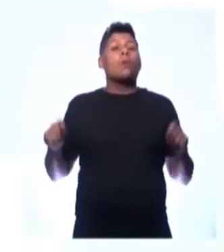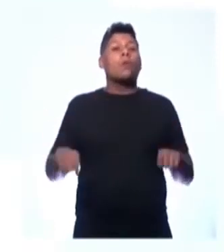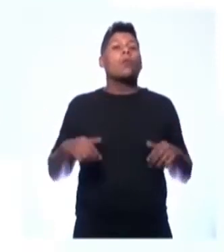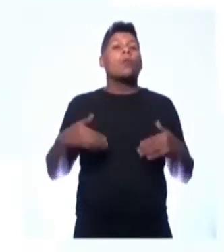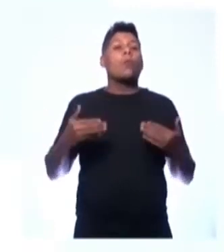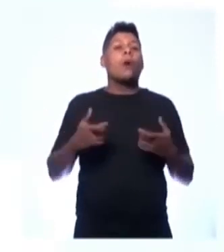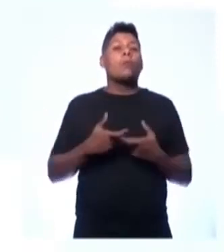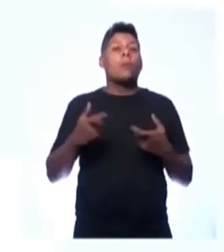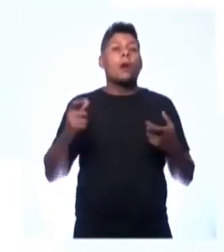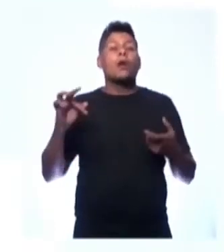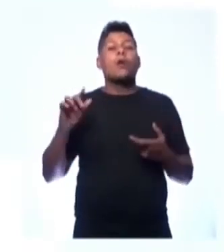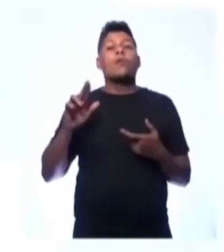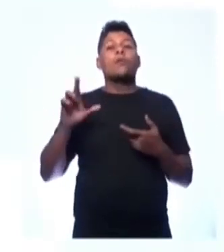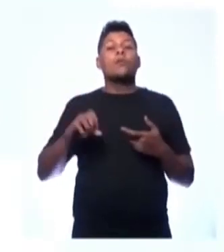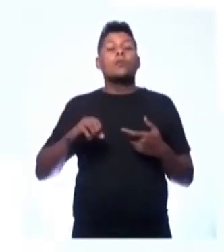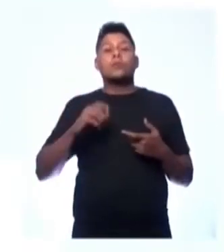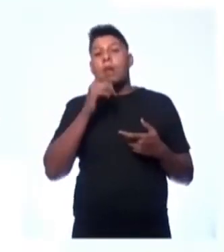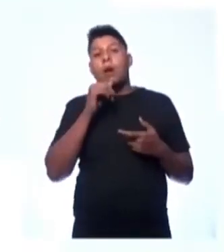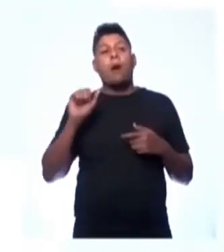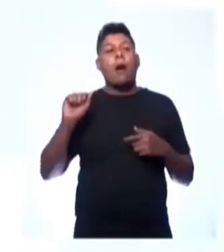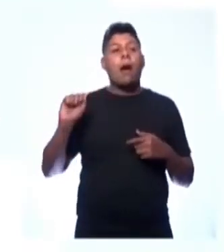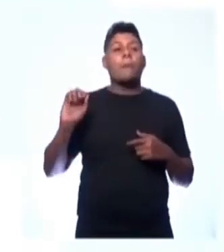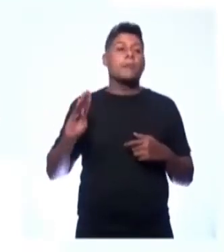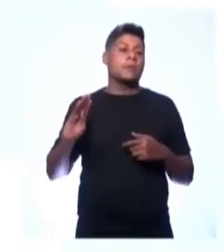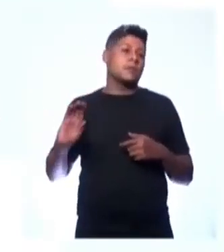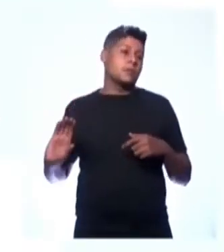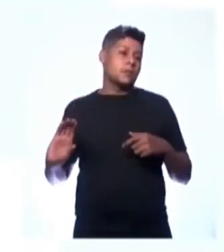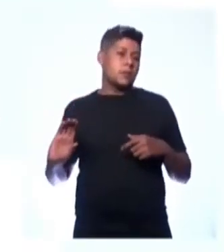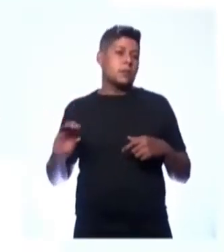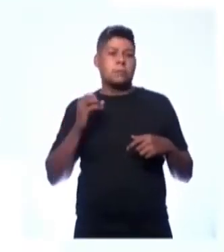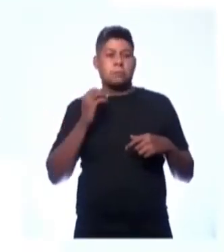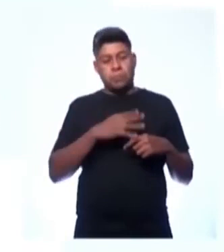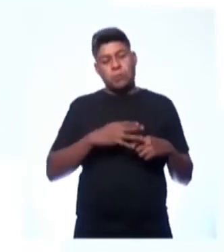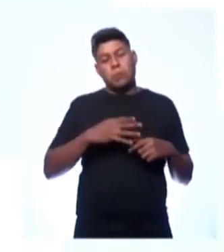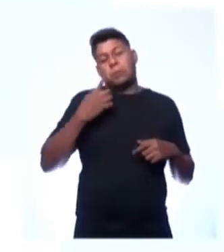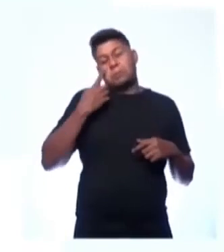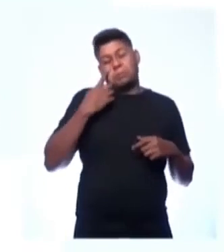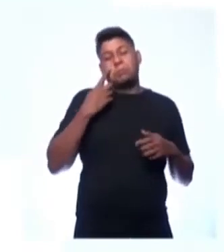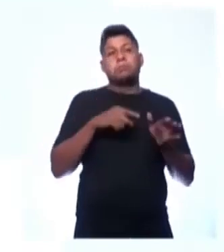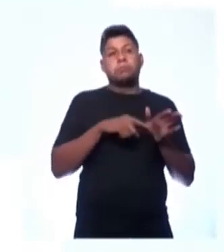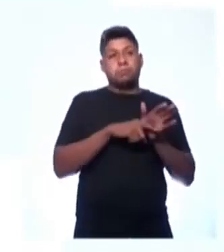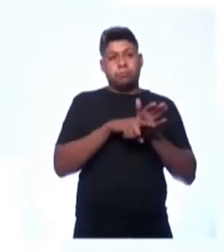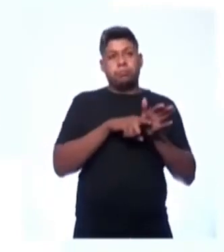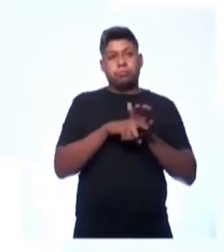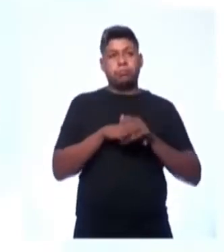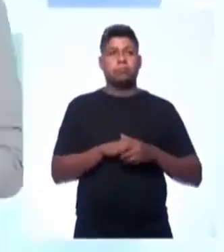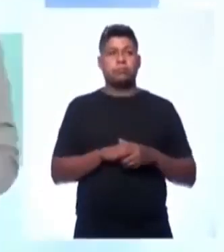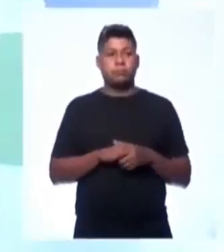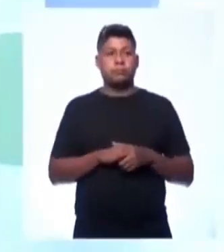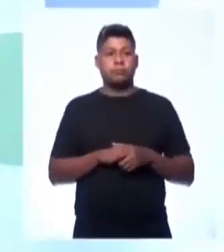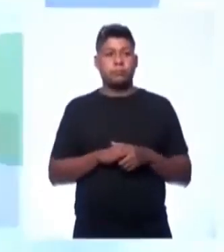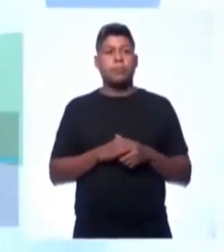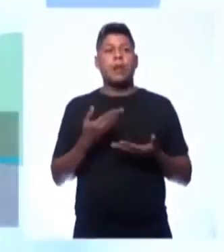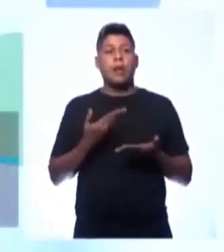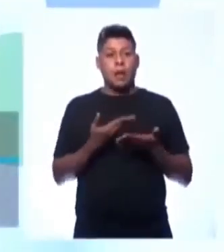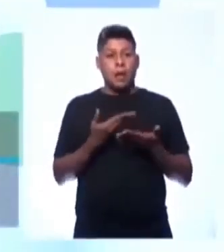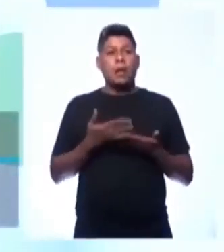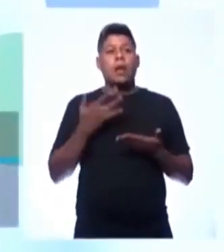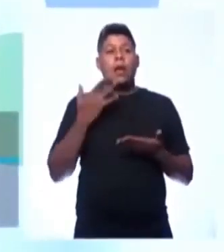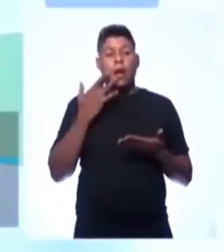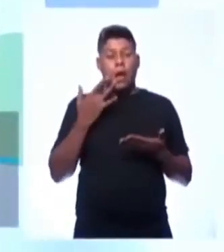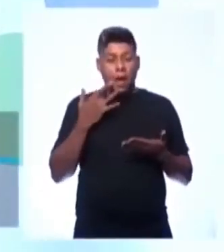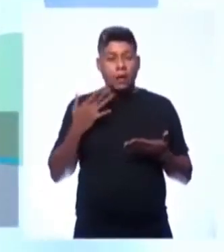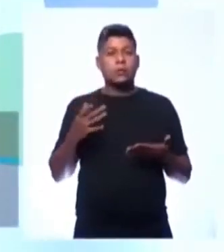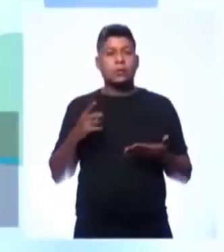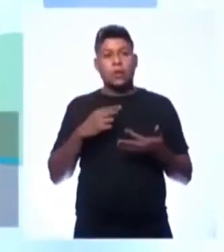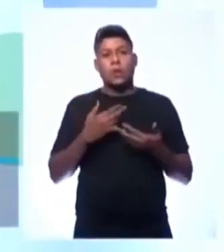que tem maior fluxo de água aí, né? O A, B ou C? Uma boa analogia, né? Uma boa associação aí, né? Bom, pois bem, para a aula de hoje, acho que a gente tem